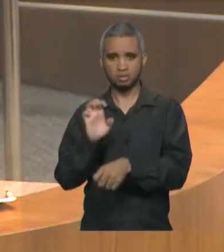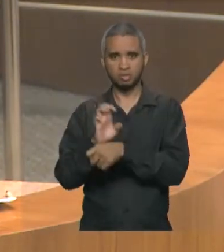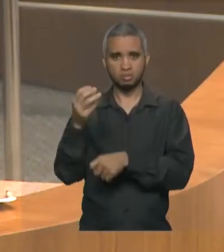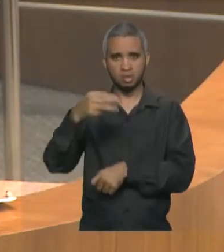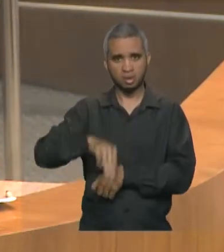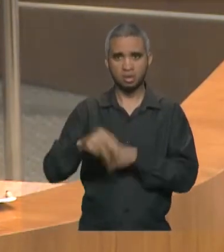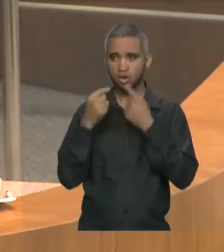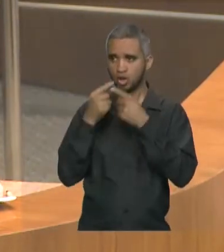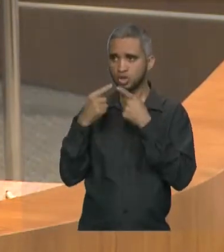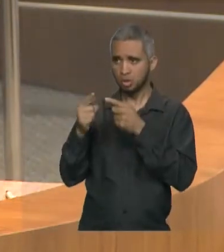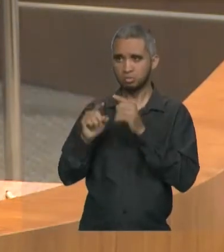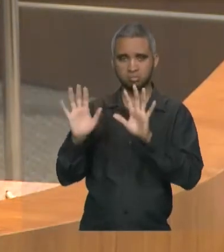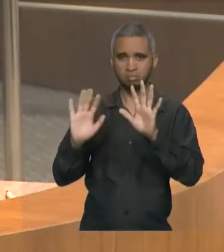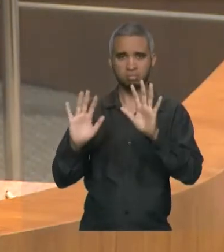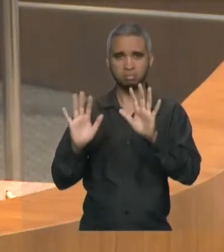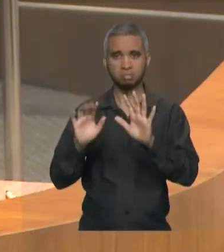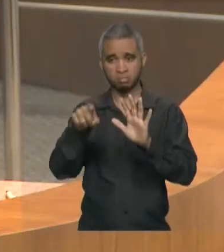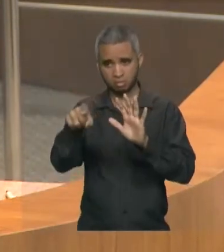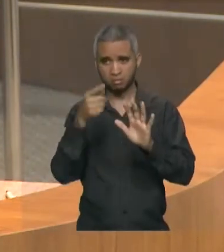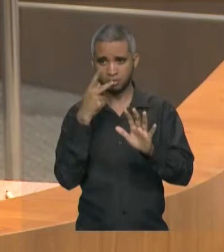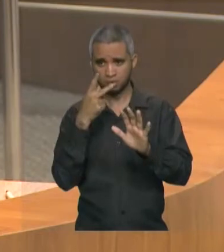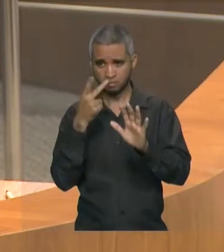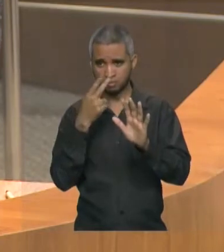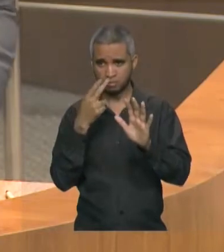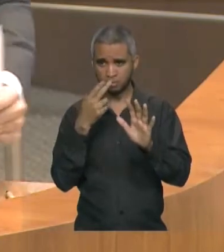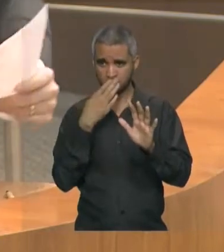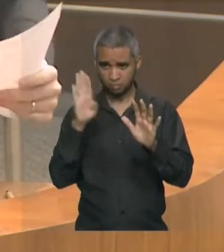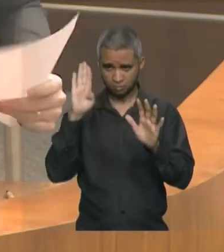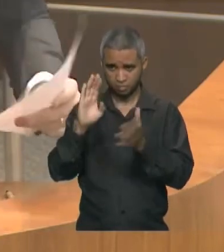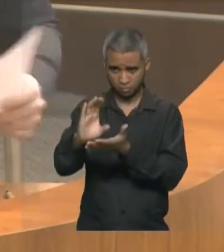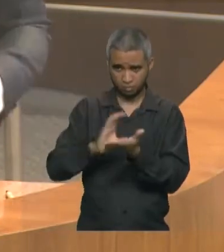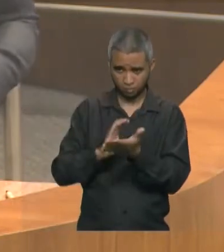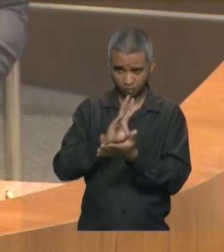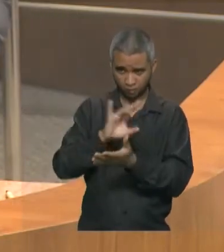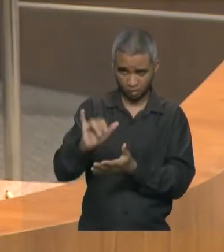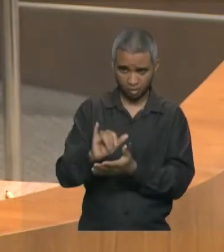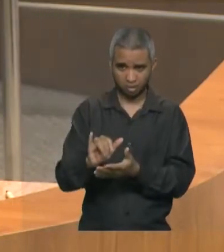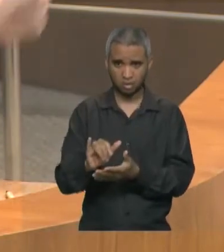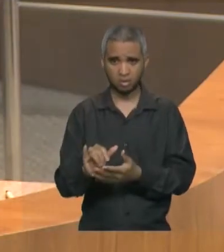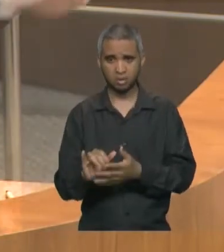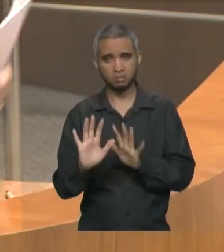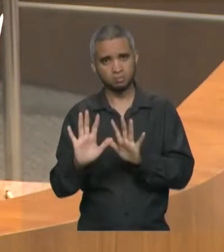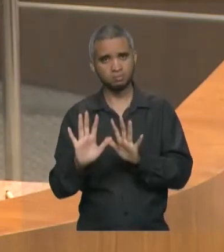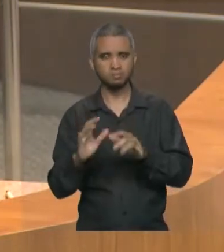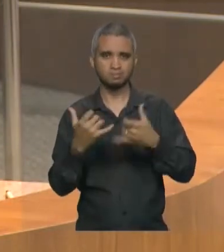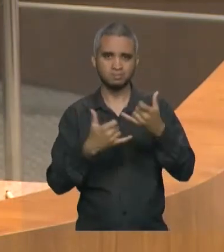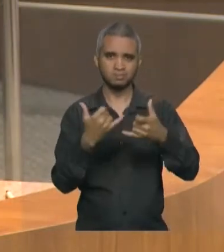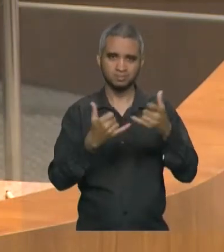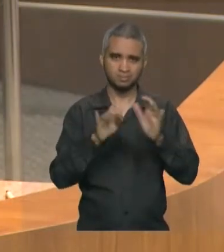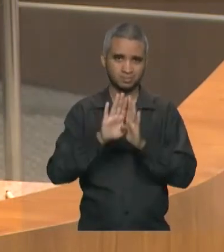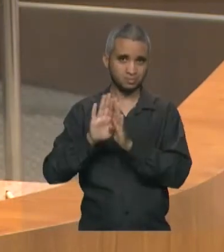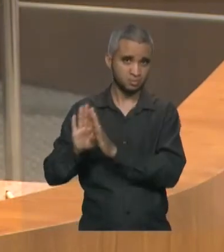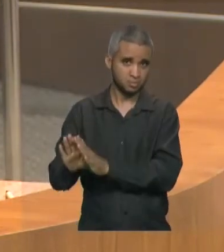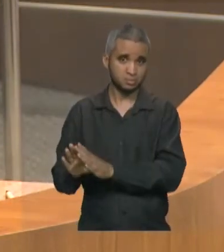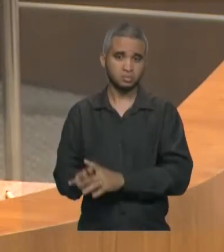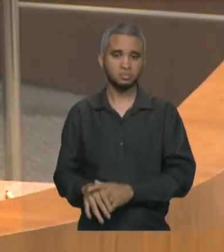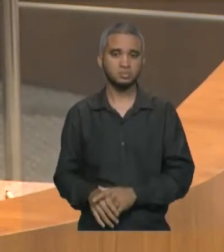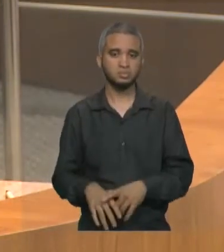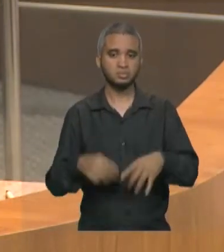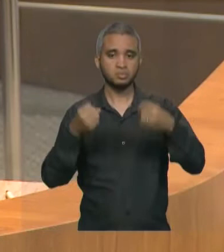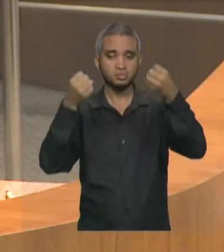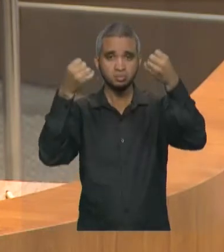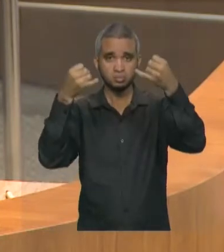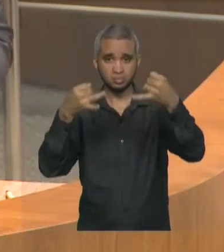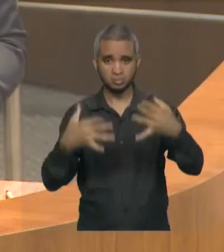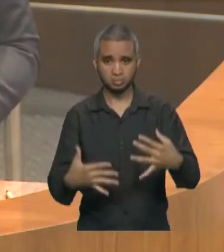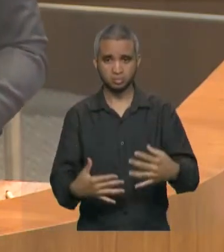liberadas. Então, senhor presidente, brincadeiras à parte, quero dizer que essas emendas parlamentares, com a vossa